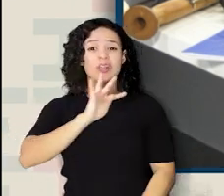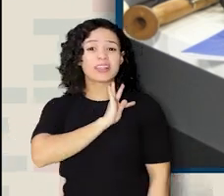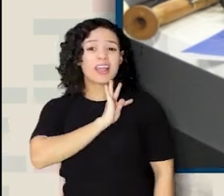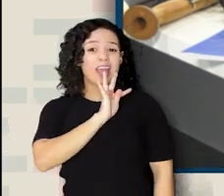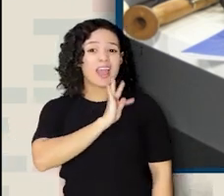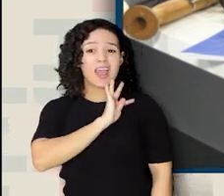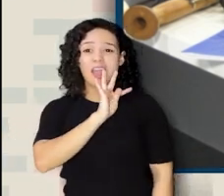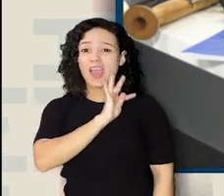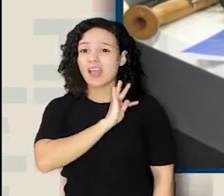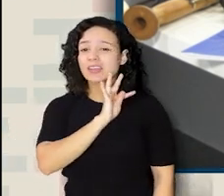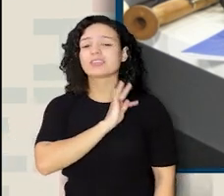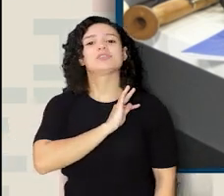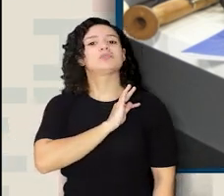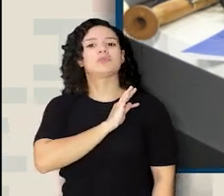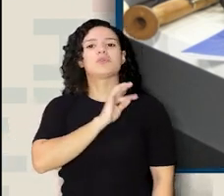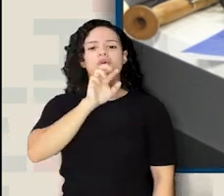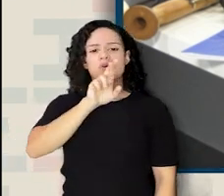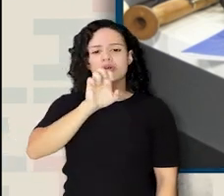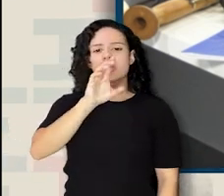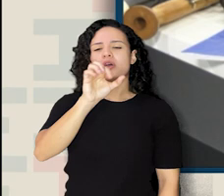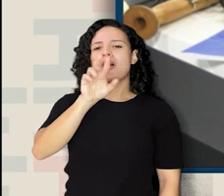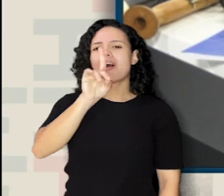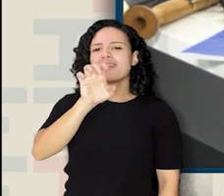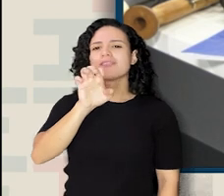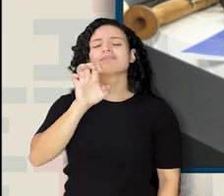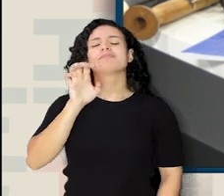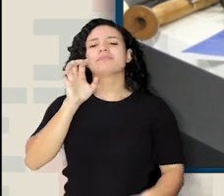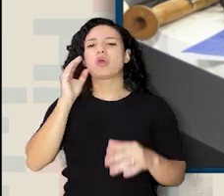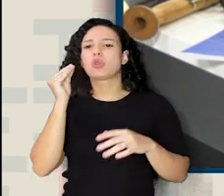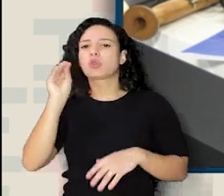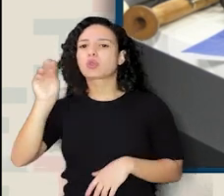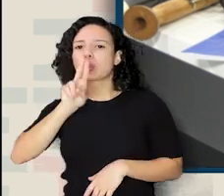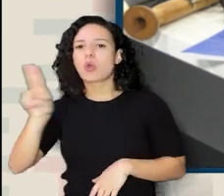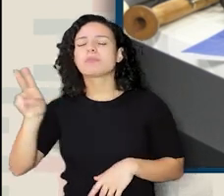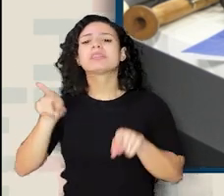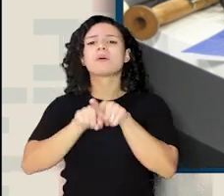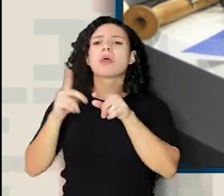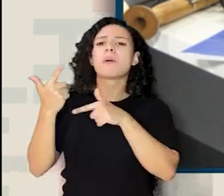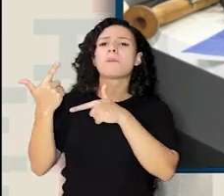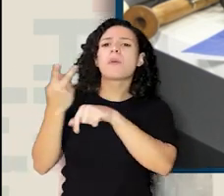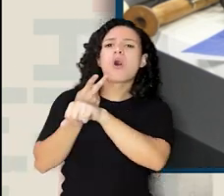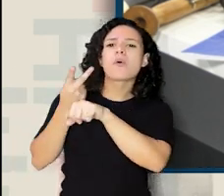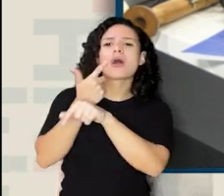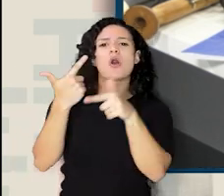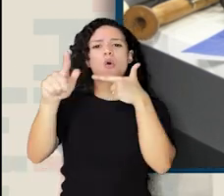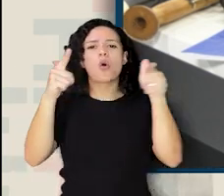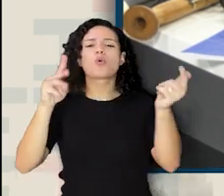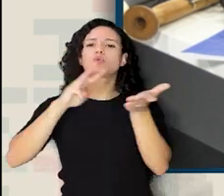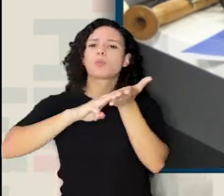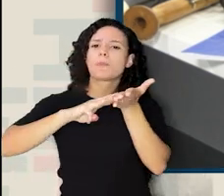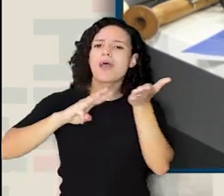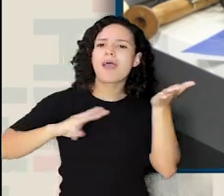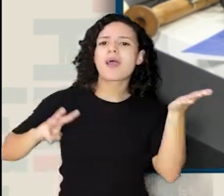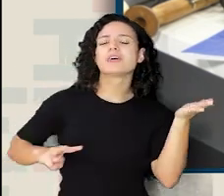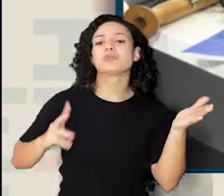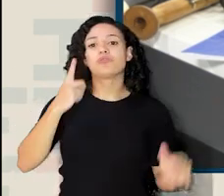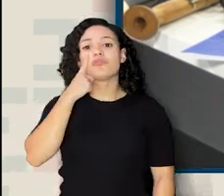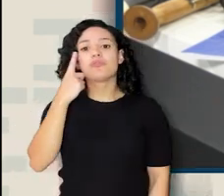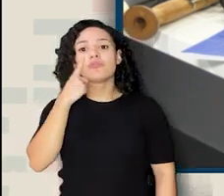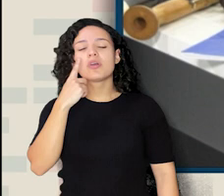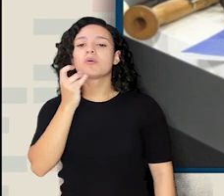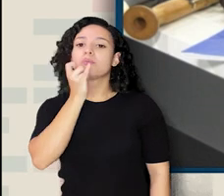ver grandes flautistas tocando, por exemplo, tá? E buscar também outras coisas, né,